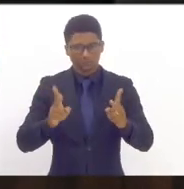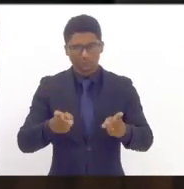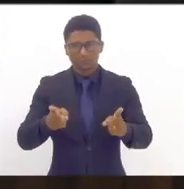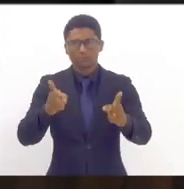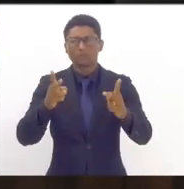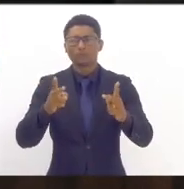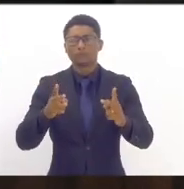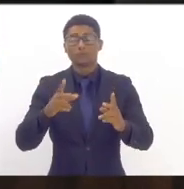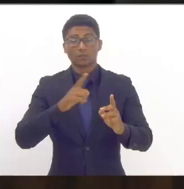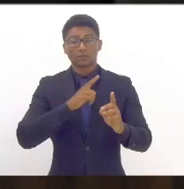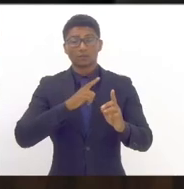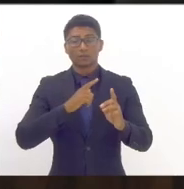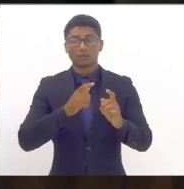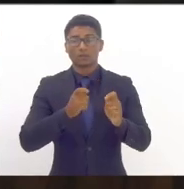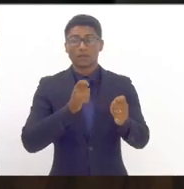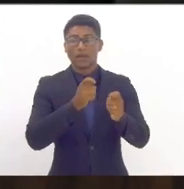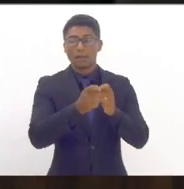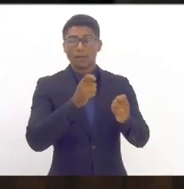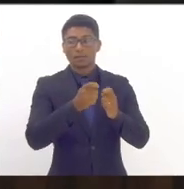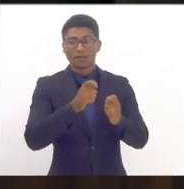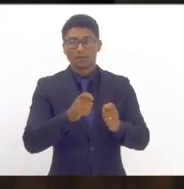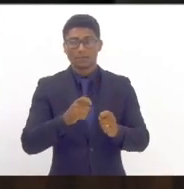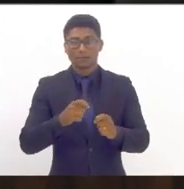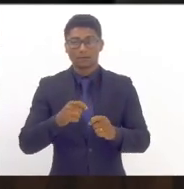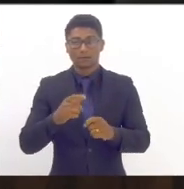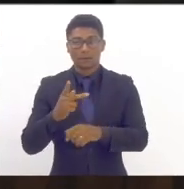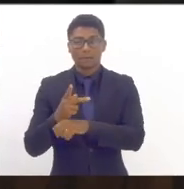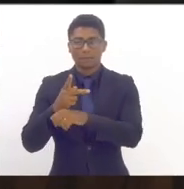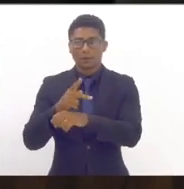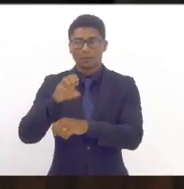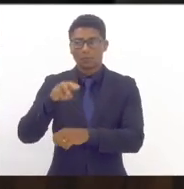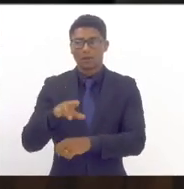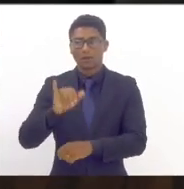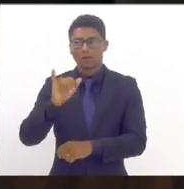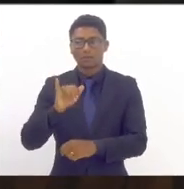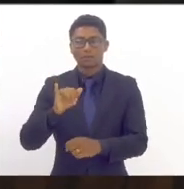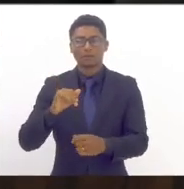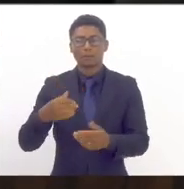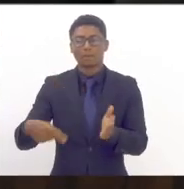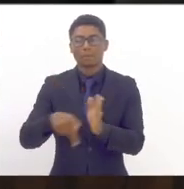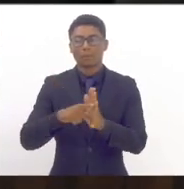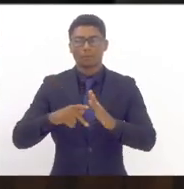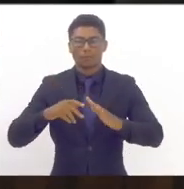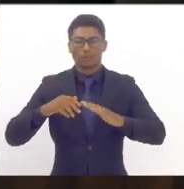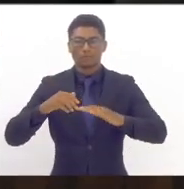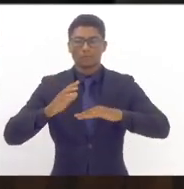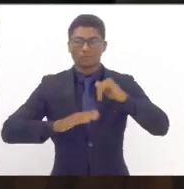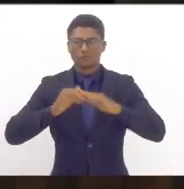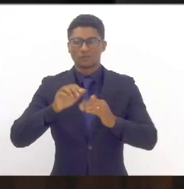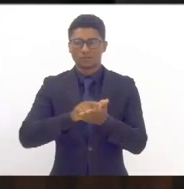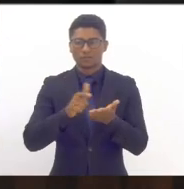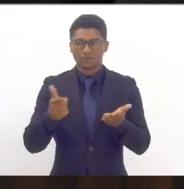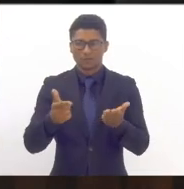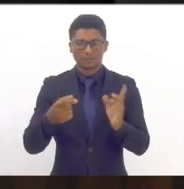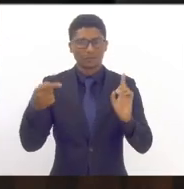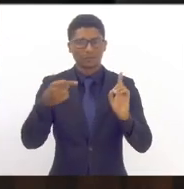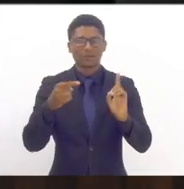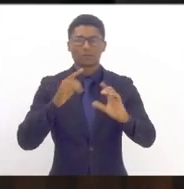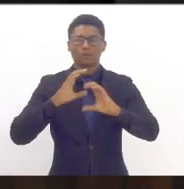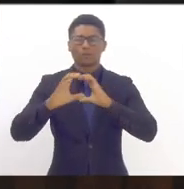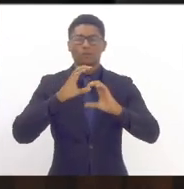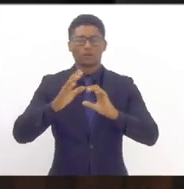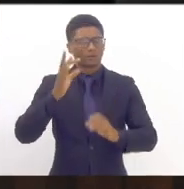reportagem indicada ao Prêmio Emmy Internacional de Jornalismo. A seriedade do seu trabalho e a sua facilidade de comunicação